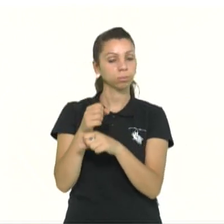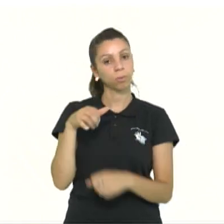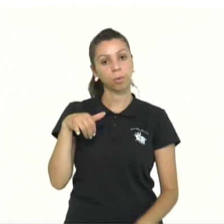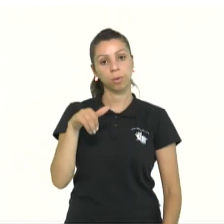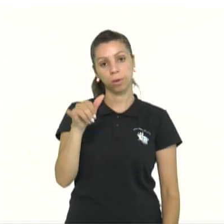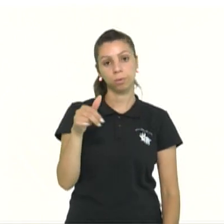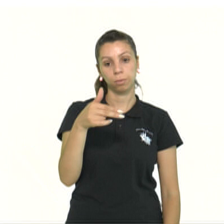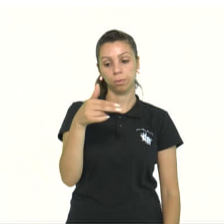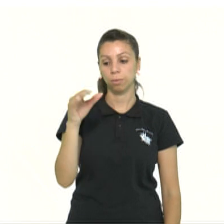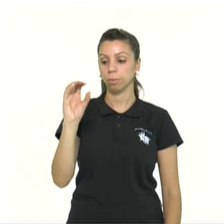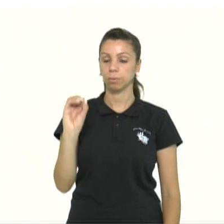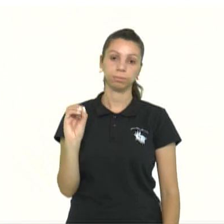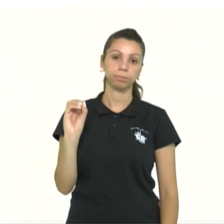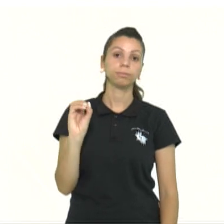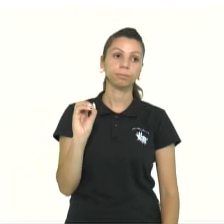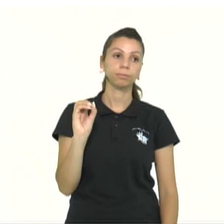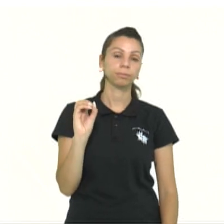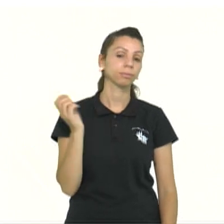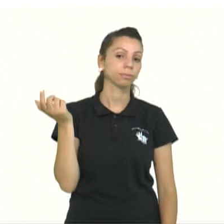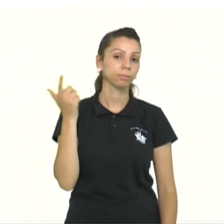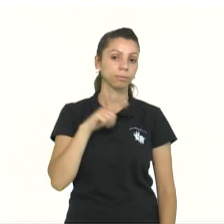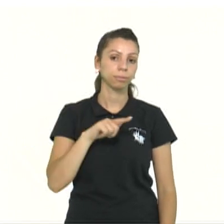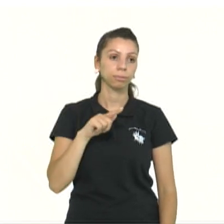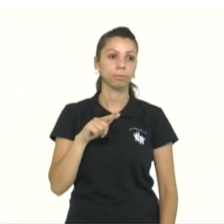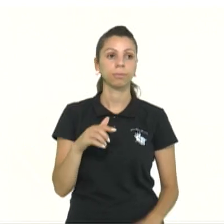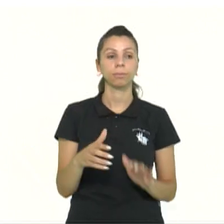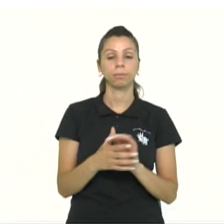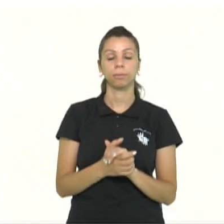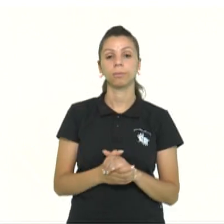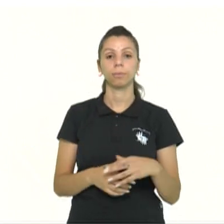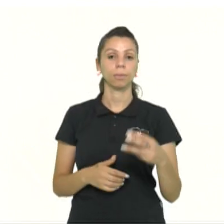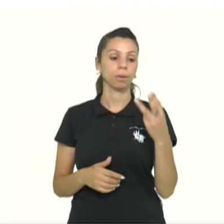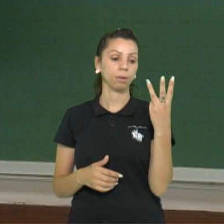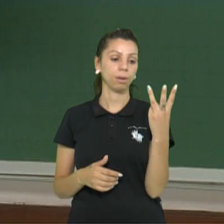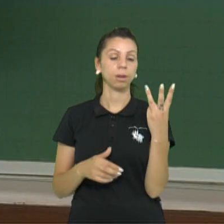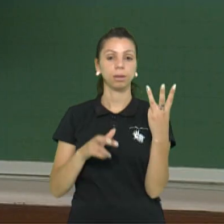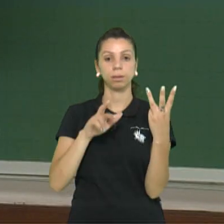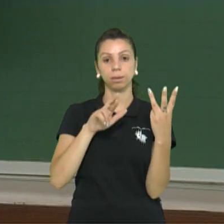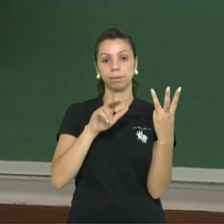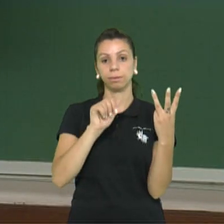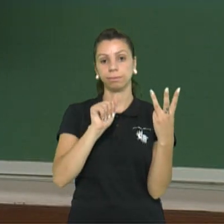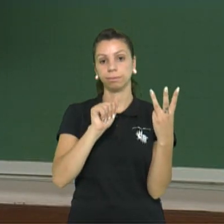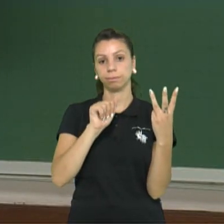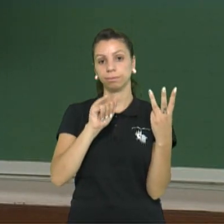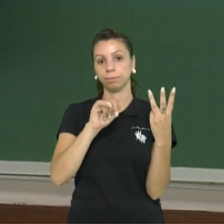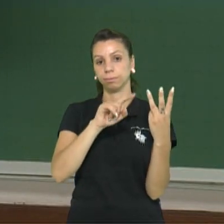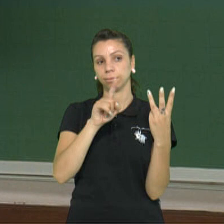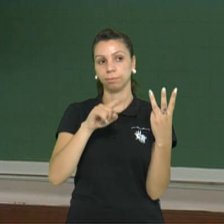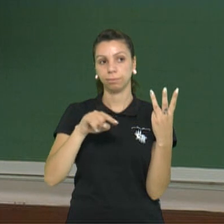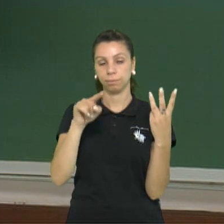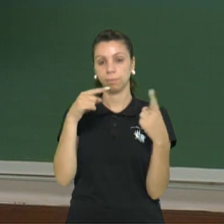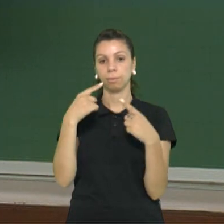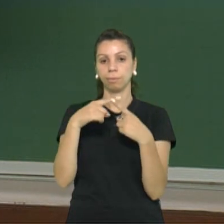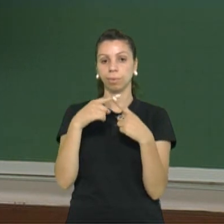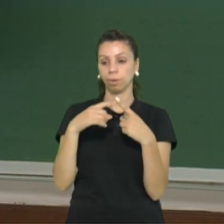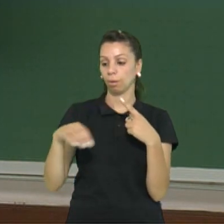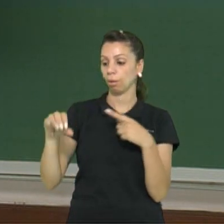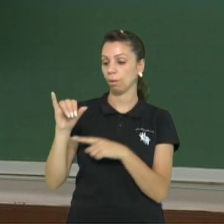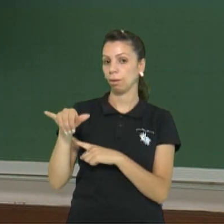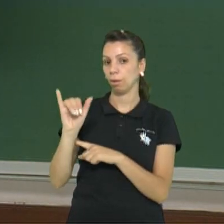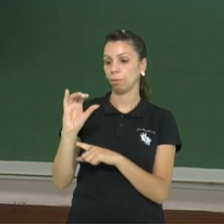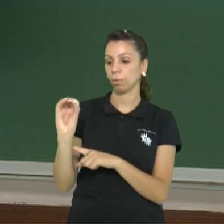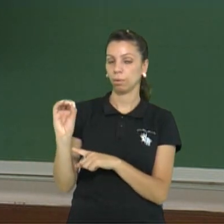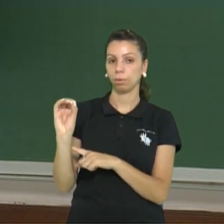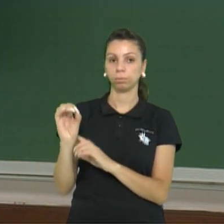novamente. O que, que eu encontro aí? Ó, é raiz, 3 é raiz, porque o meu y ficou igual a 0. E agora para x